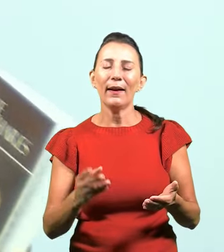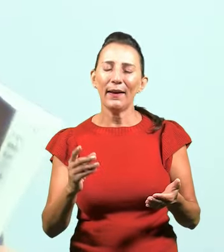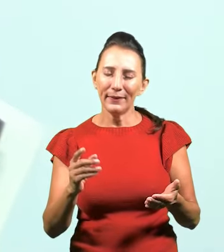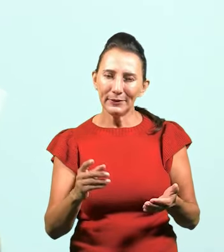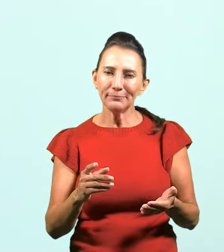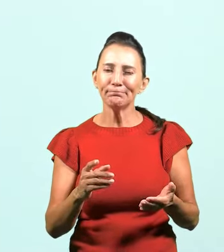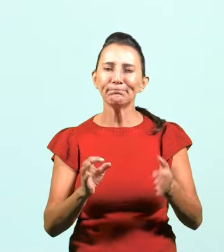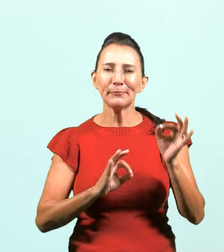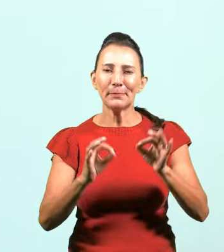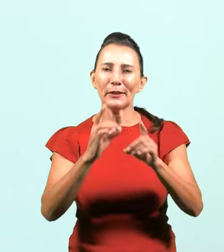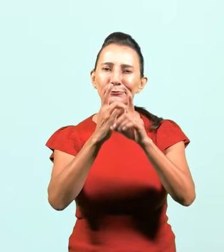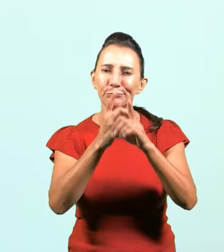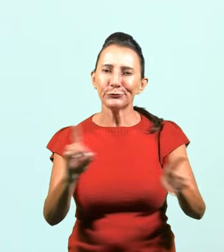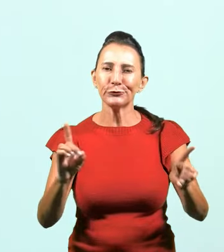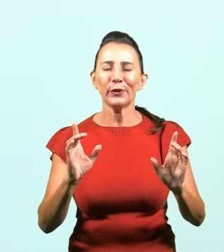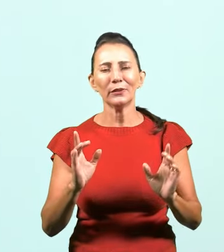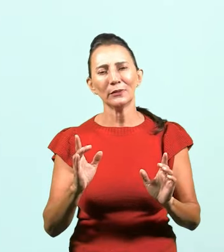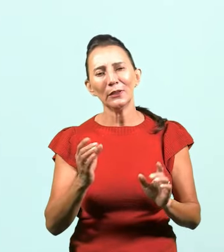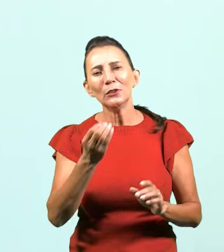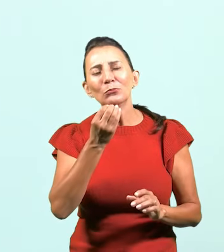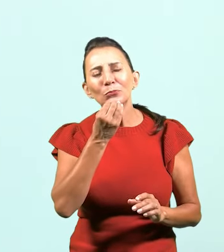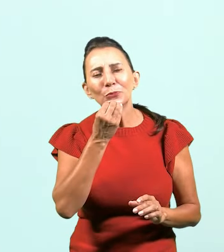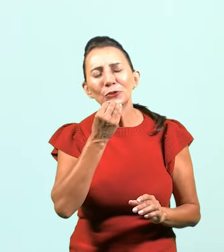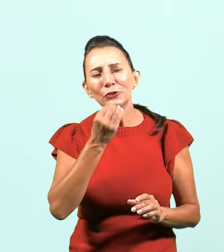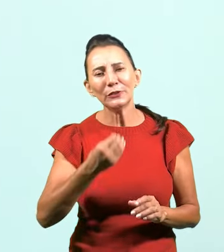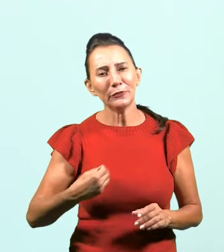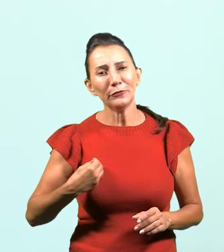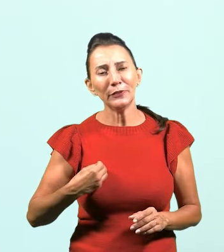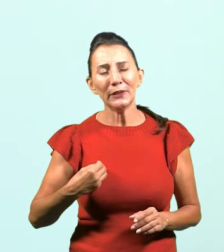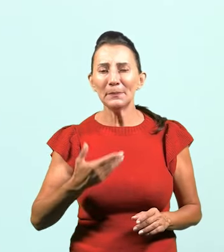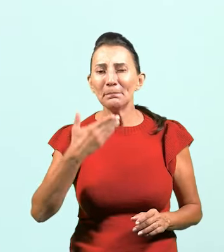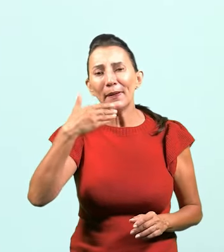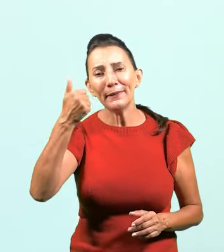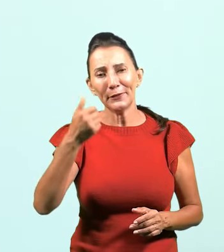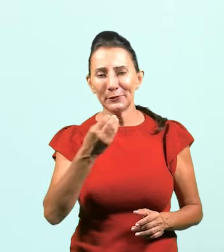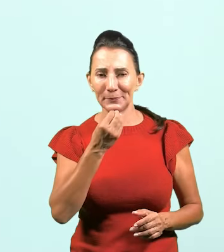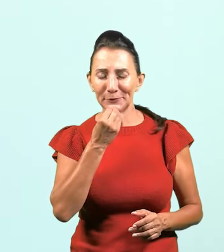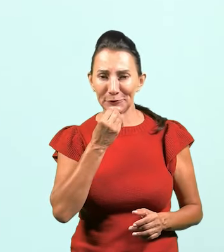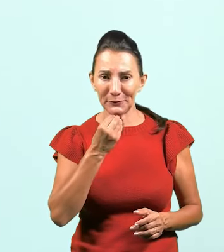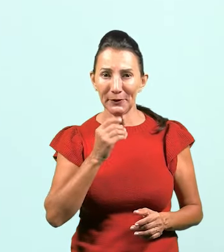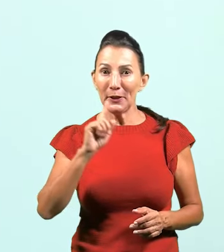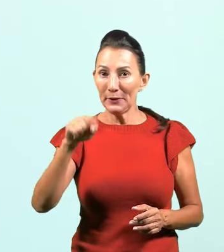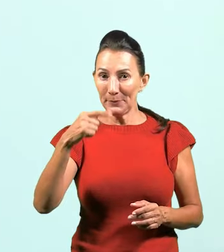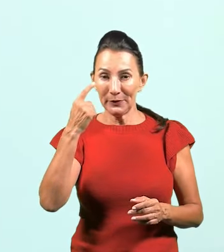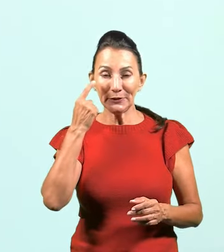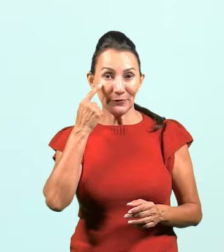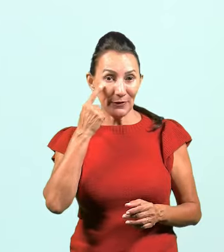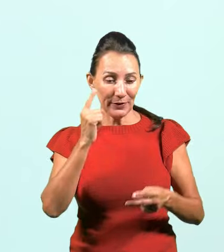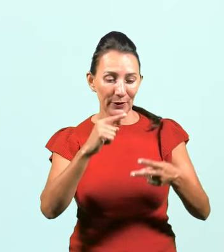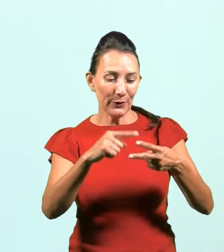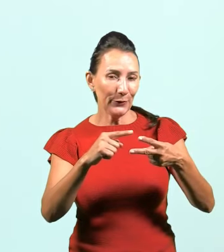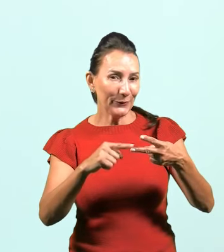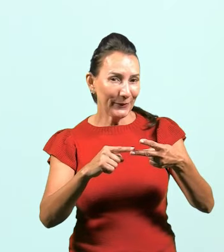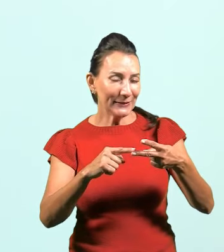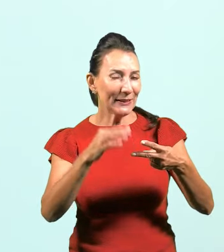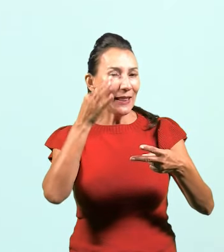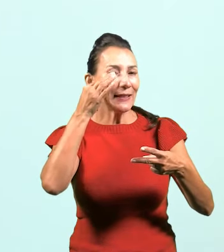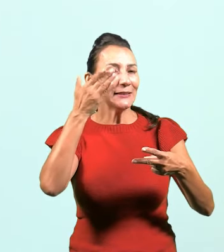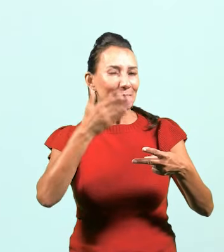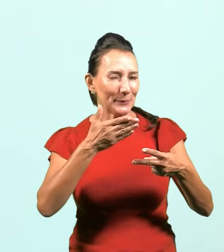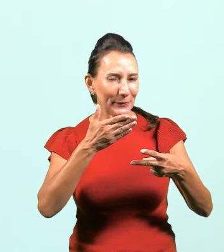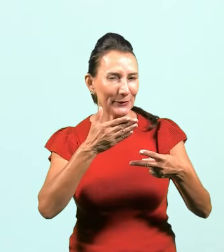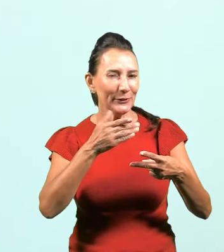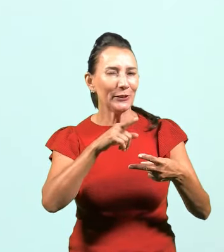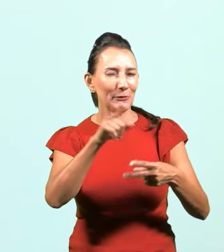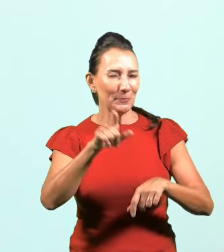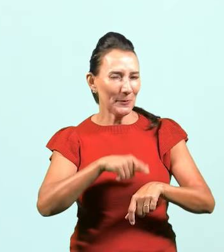batalha. O divórcio. Dá para você viver melhor, hein? Daqui a pouquinho você vai ouvir dois breves testemunhos